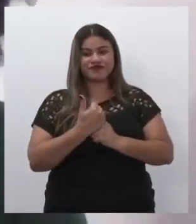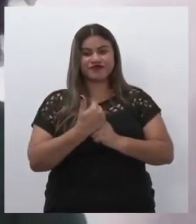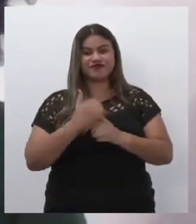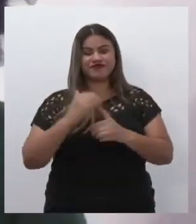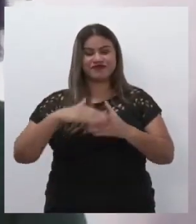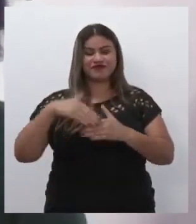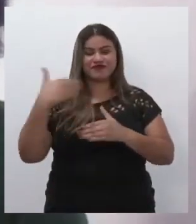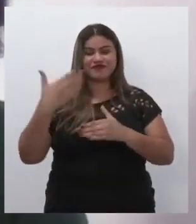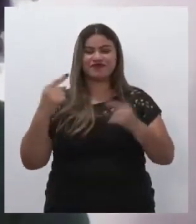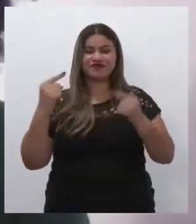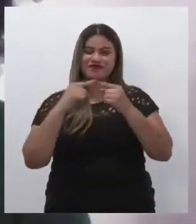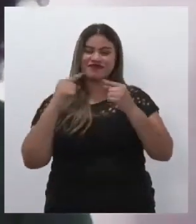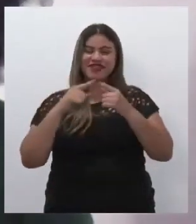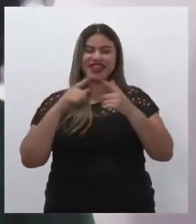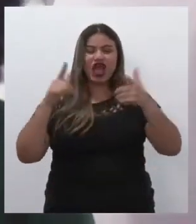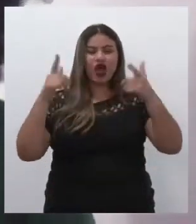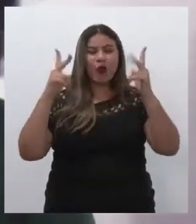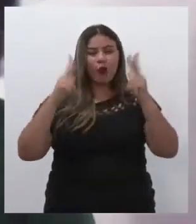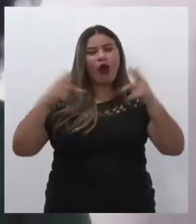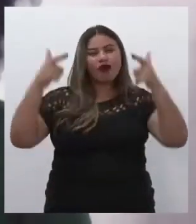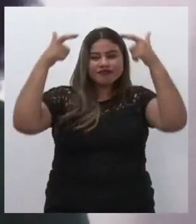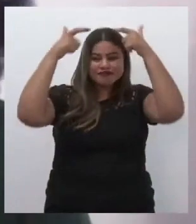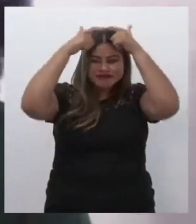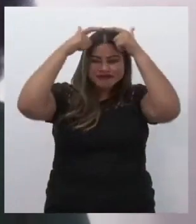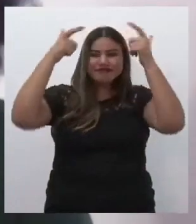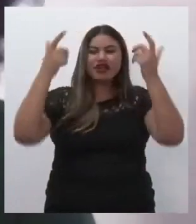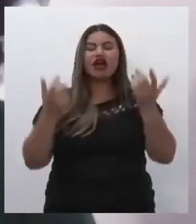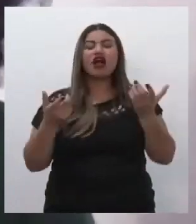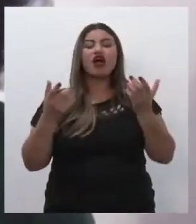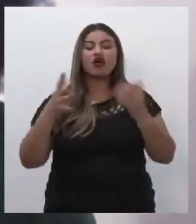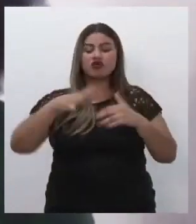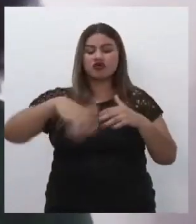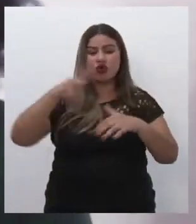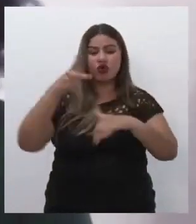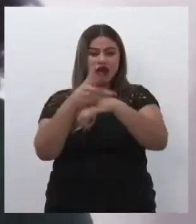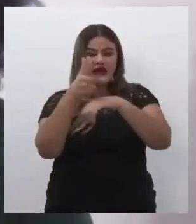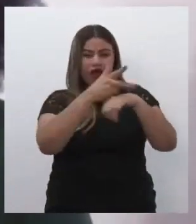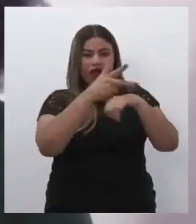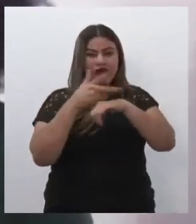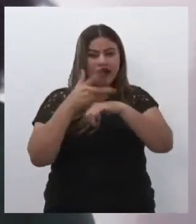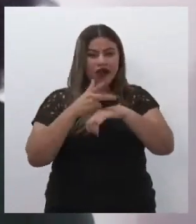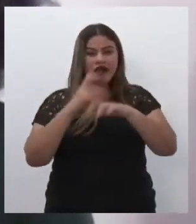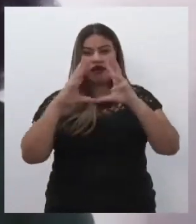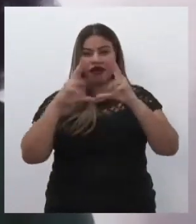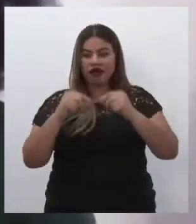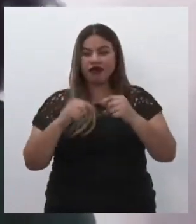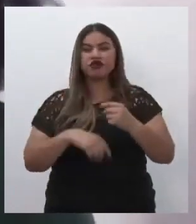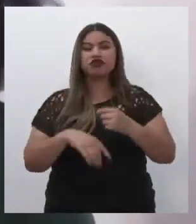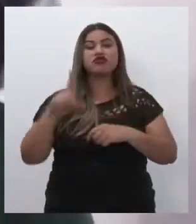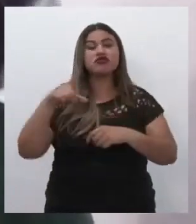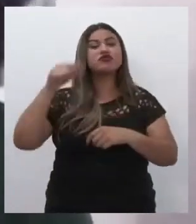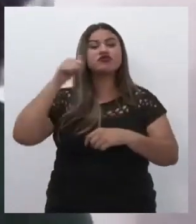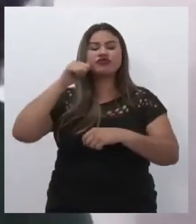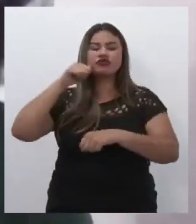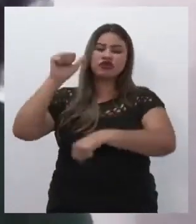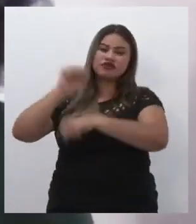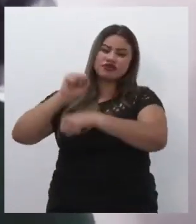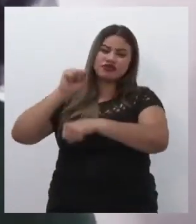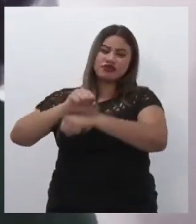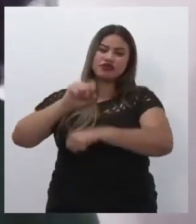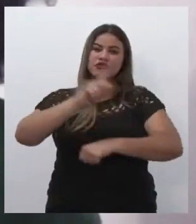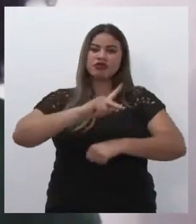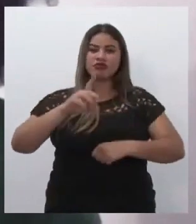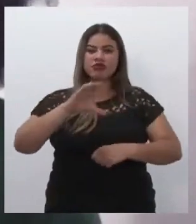externos, né? Nossos anjos aí. O apoio da produção, o apoio do nosso stand-by, a